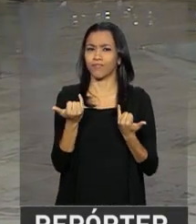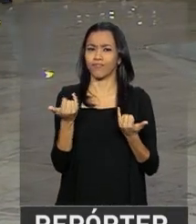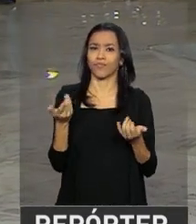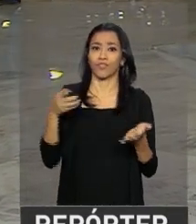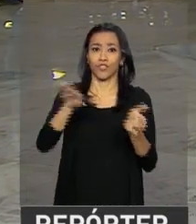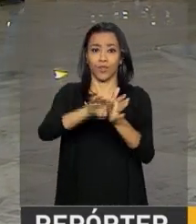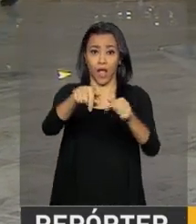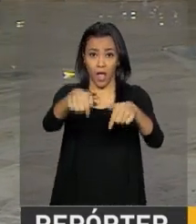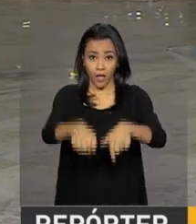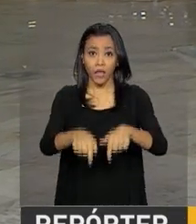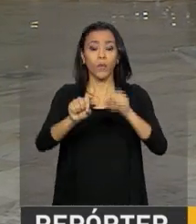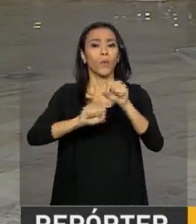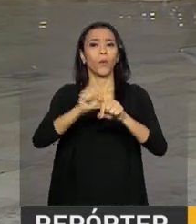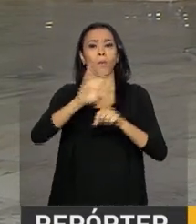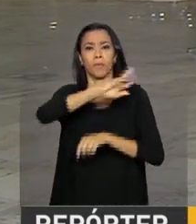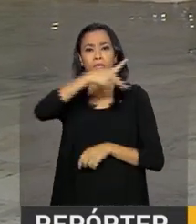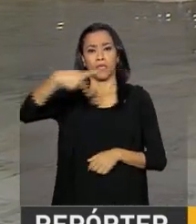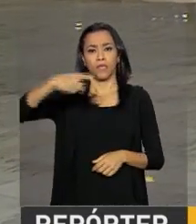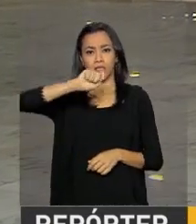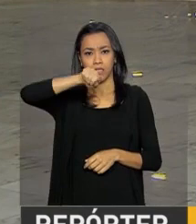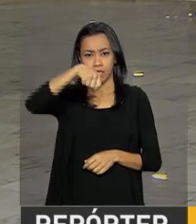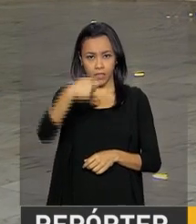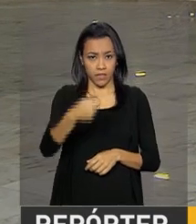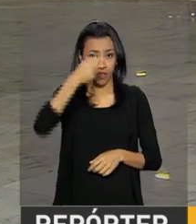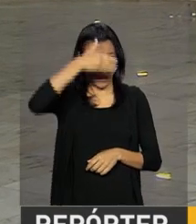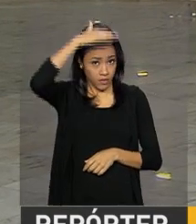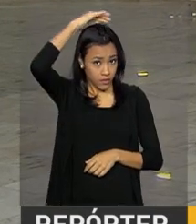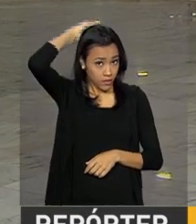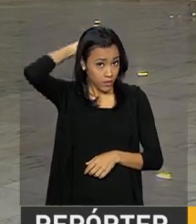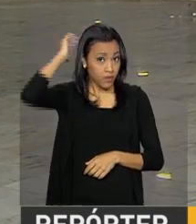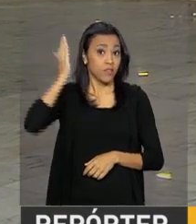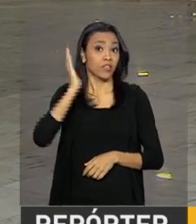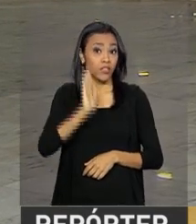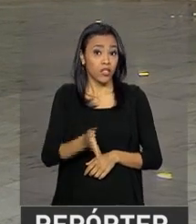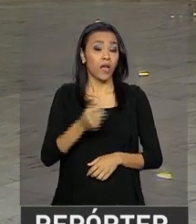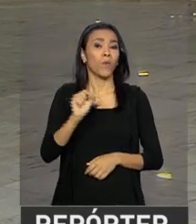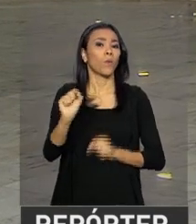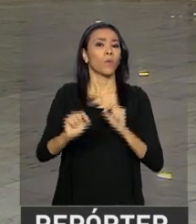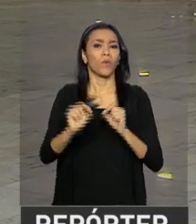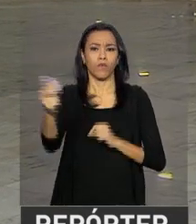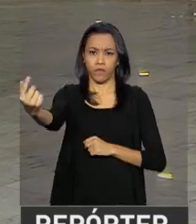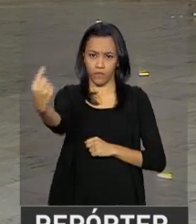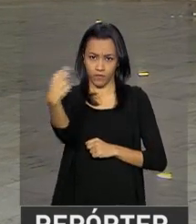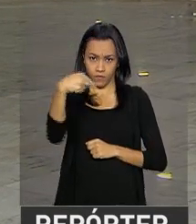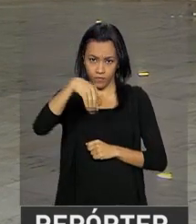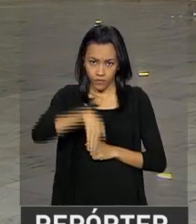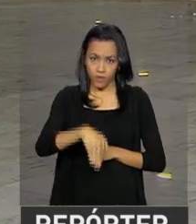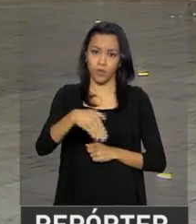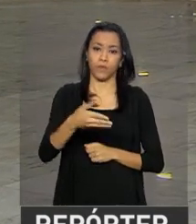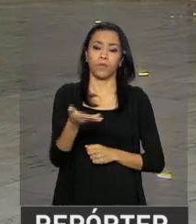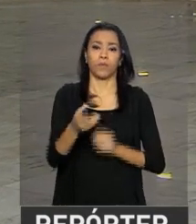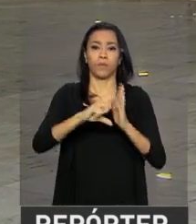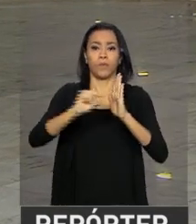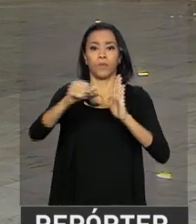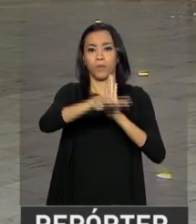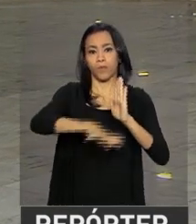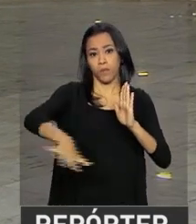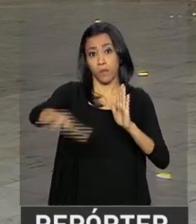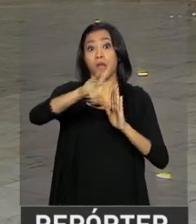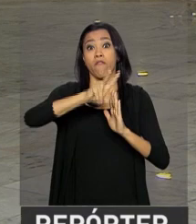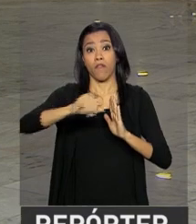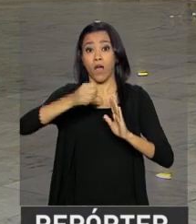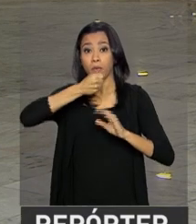do Planalto. O presidente da República em exercício, Michel Temer, está a caminho aqui do Palácio do Planalto e deve fazer aí